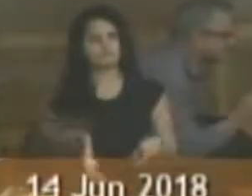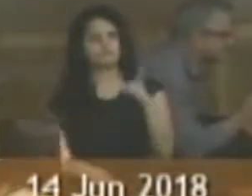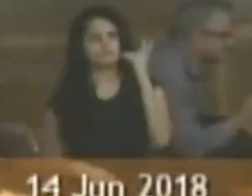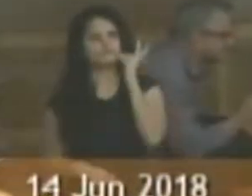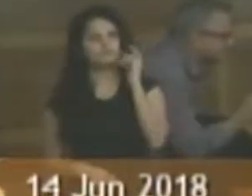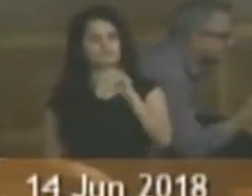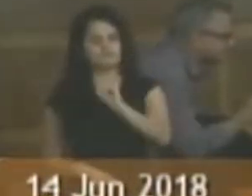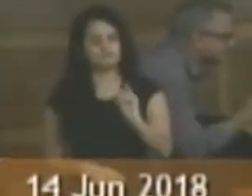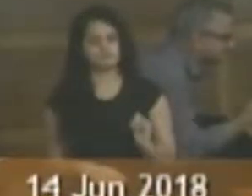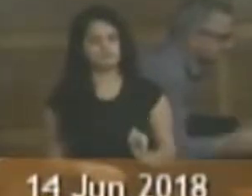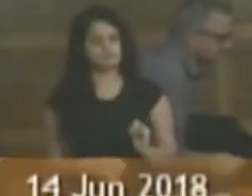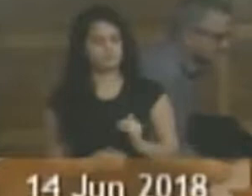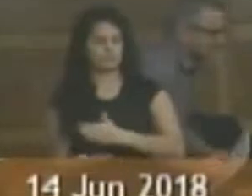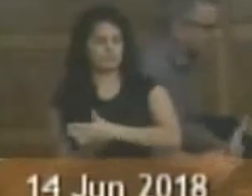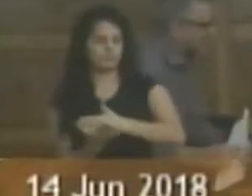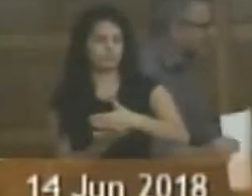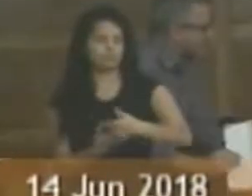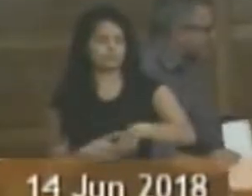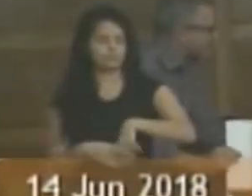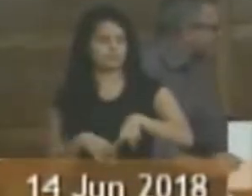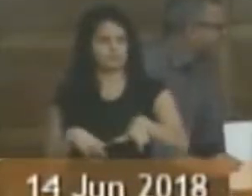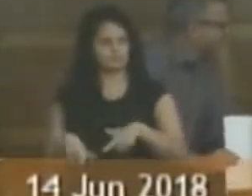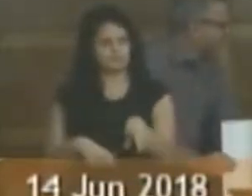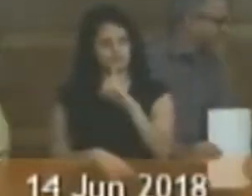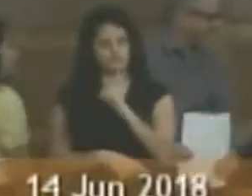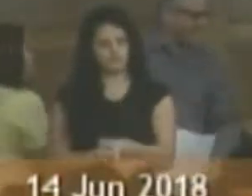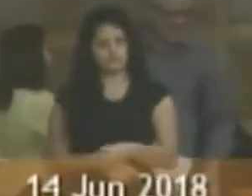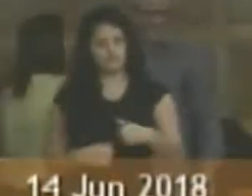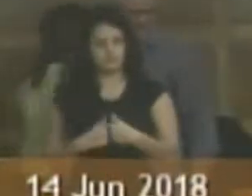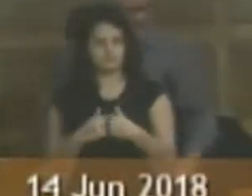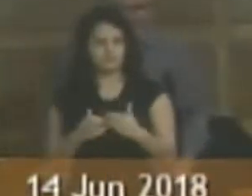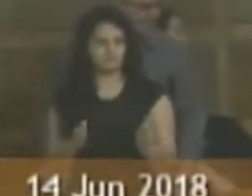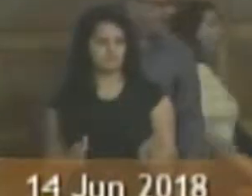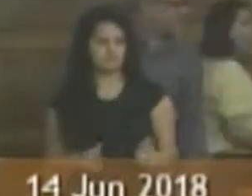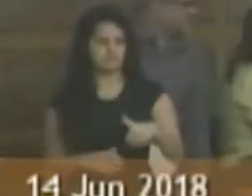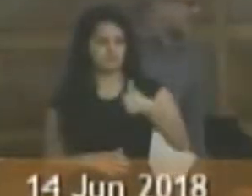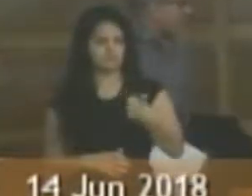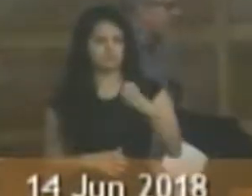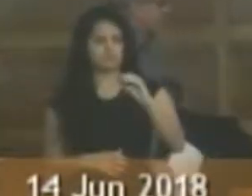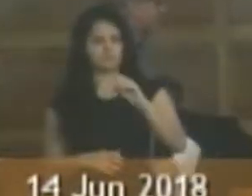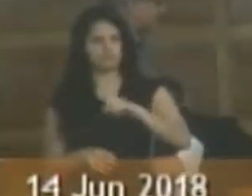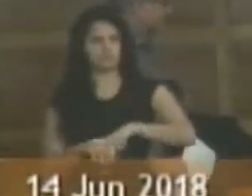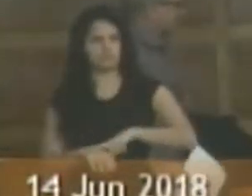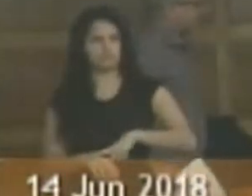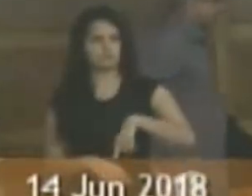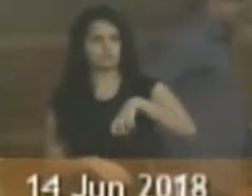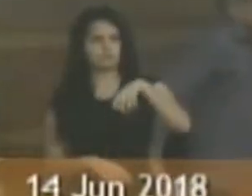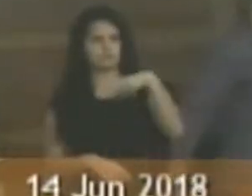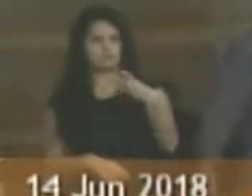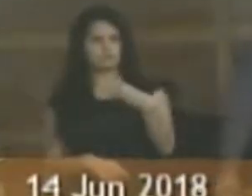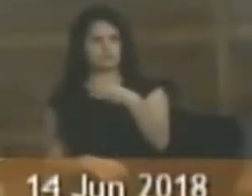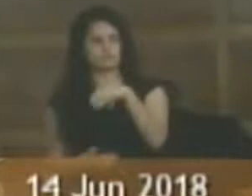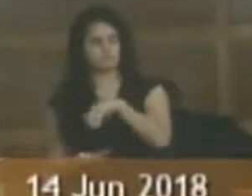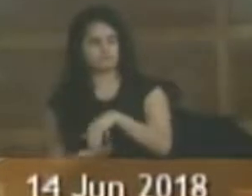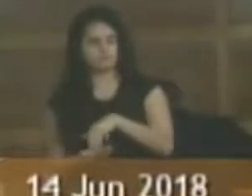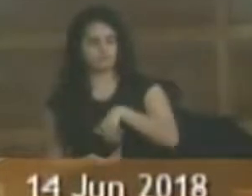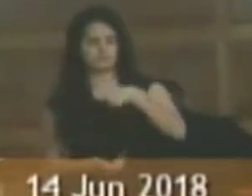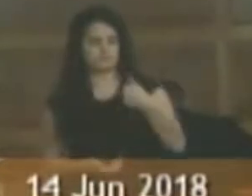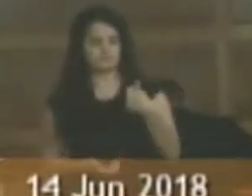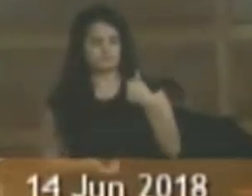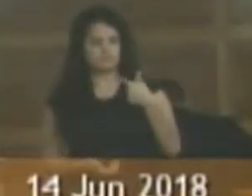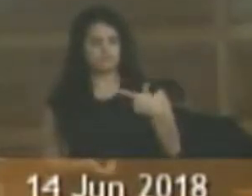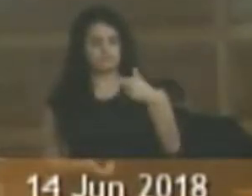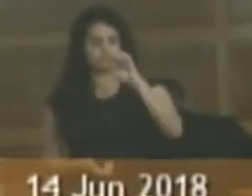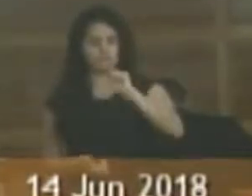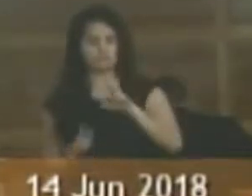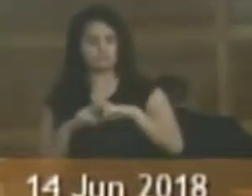José Augusto, que logo deu início aos trabalhos declarando aberta às 10 horas e 33 minutos a 28ª sessão ordinária